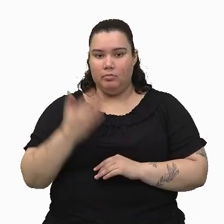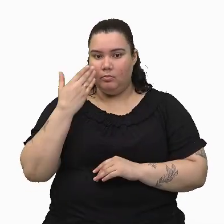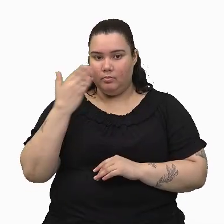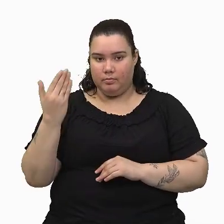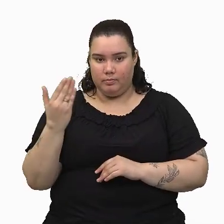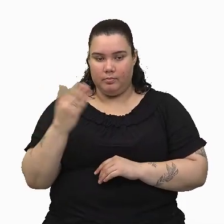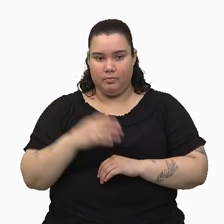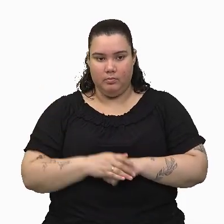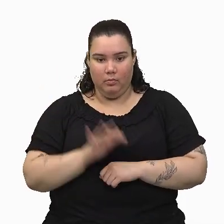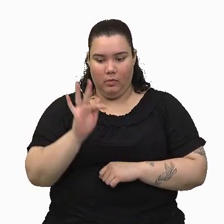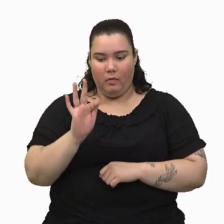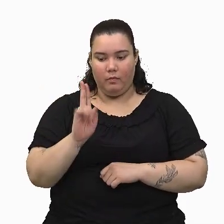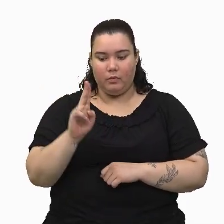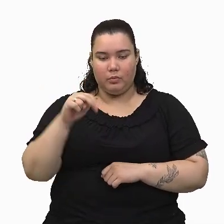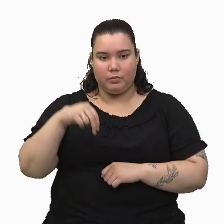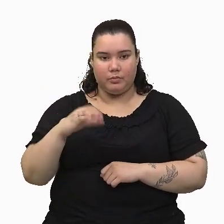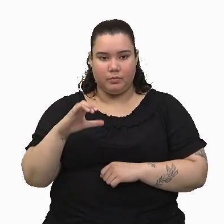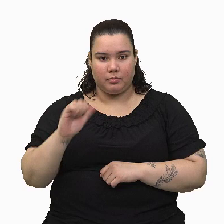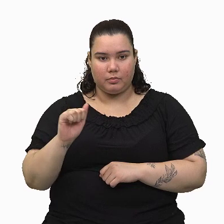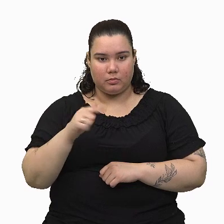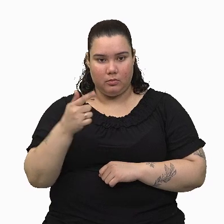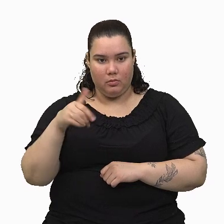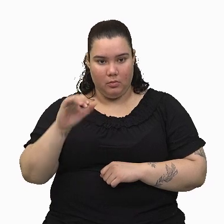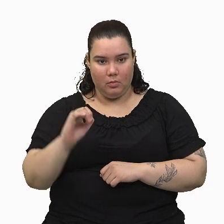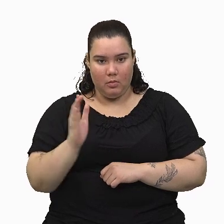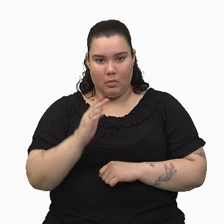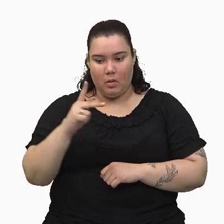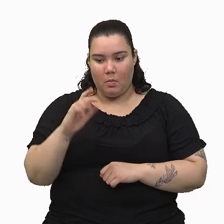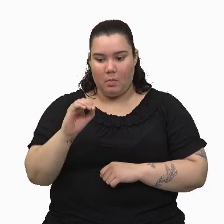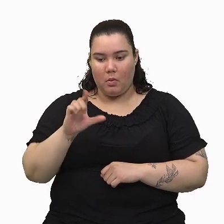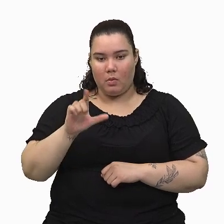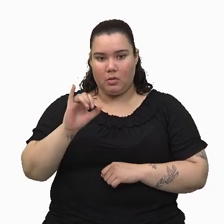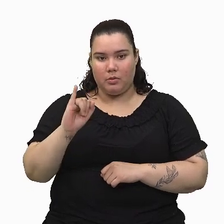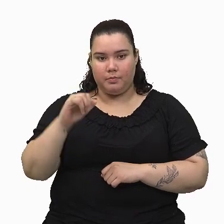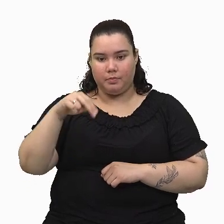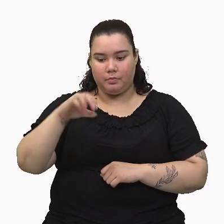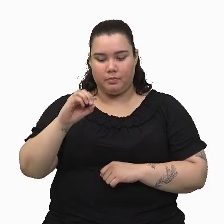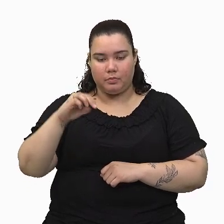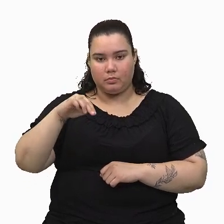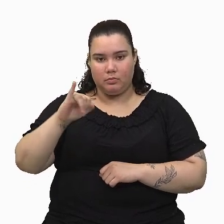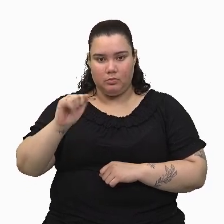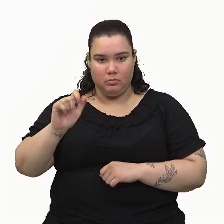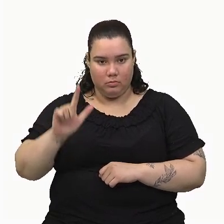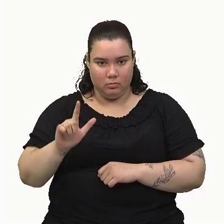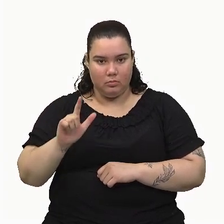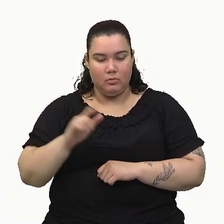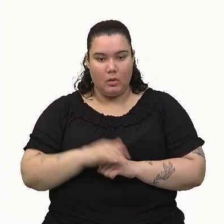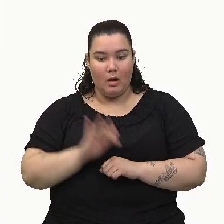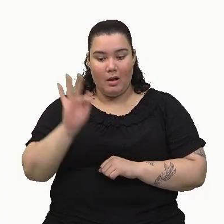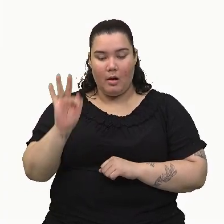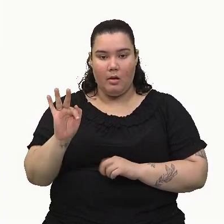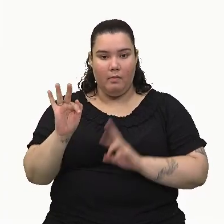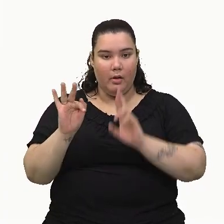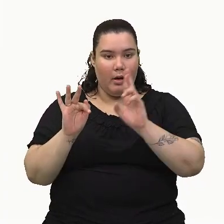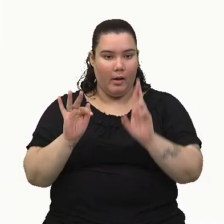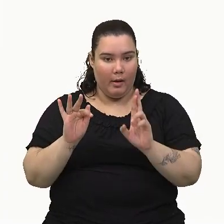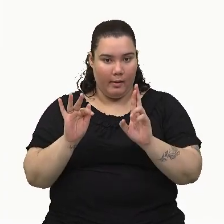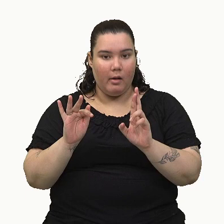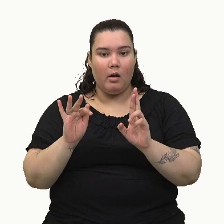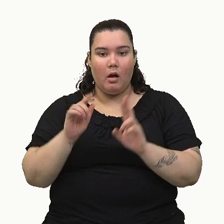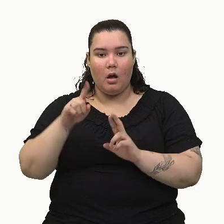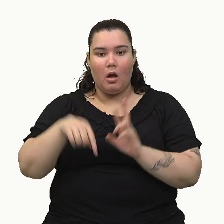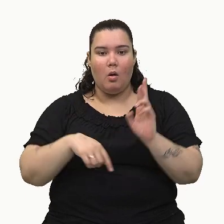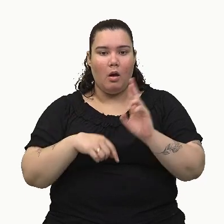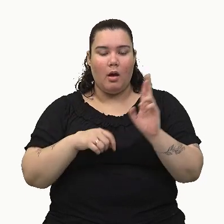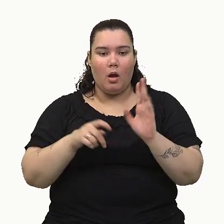Função polinomial. As funções complexas f de R em R, definidas por expressões